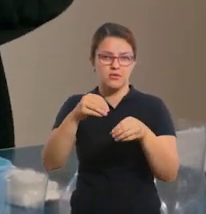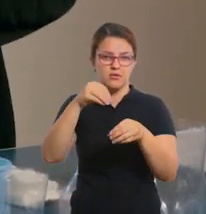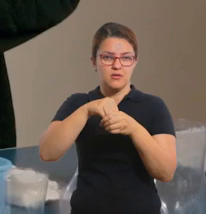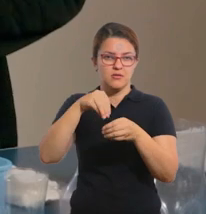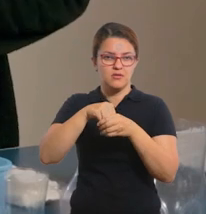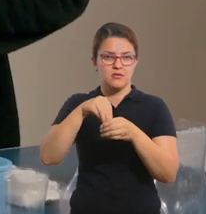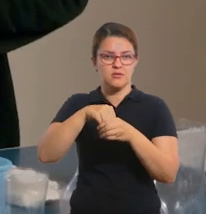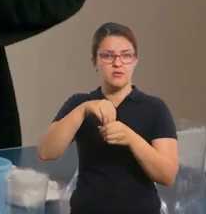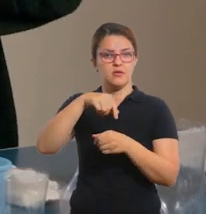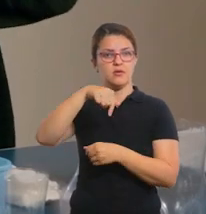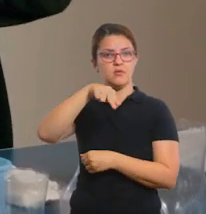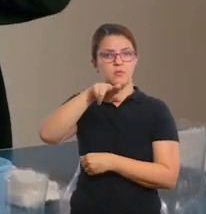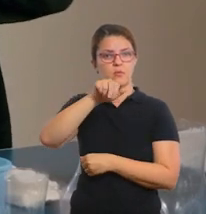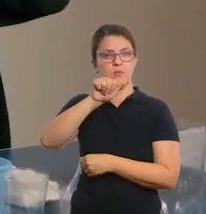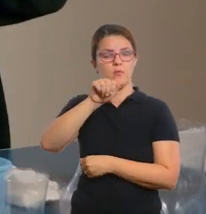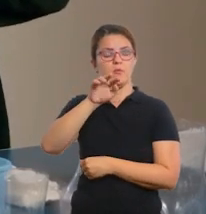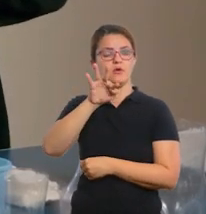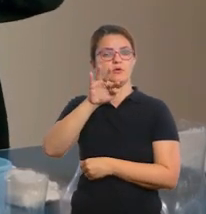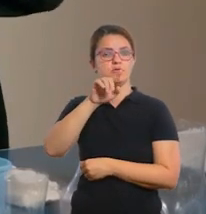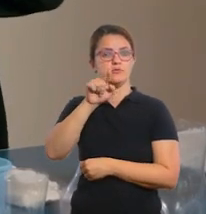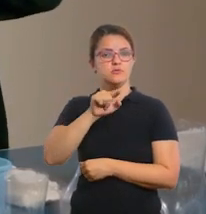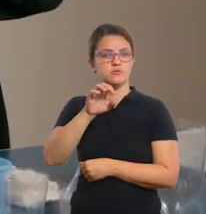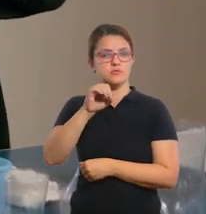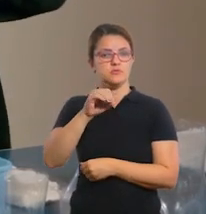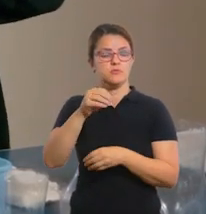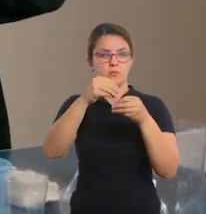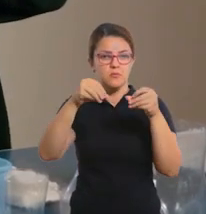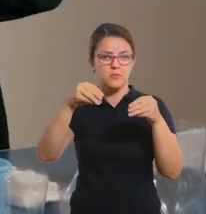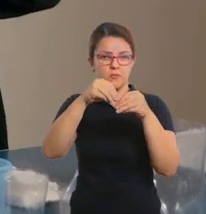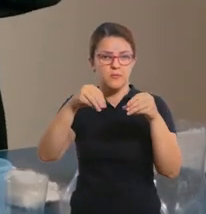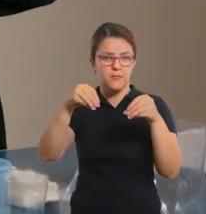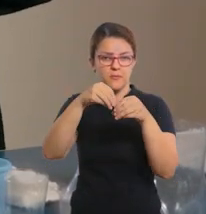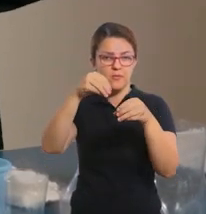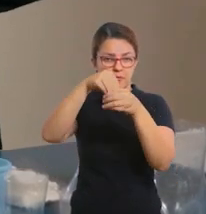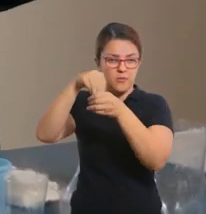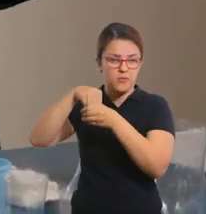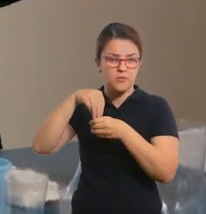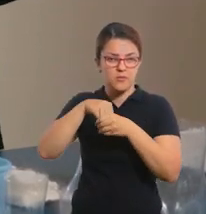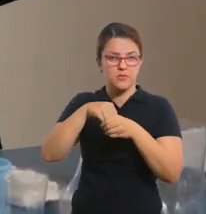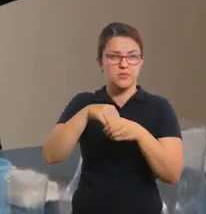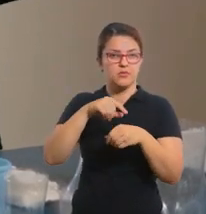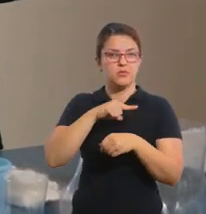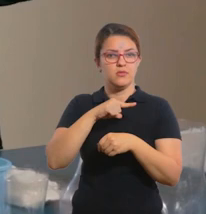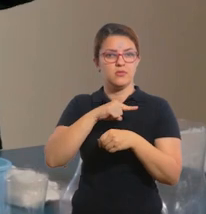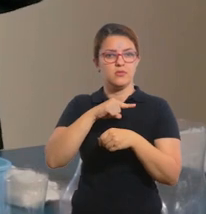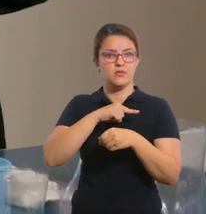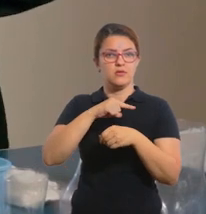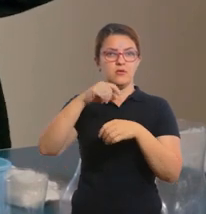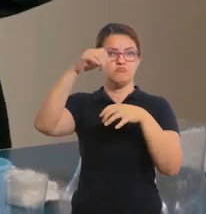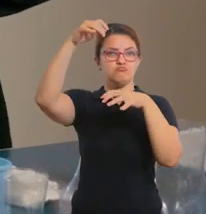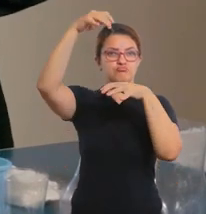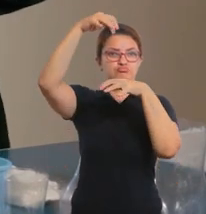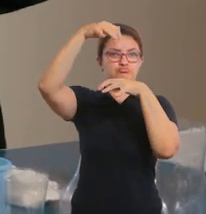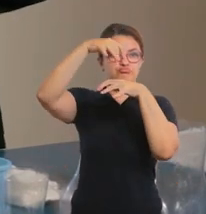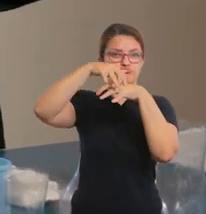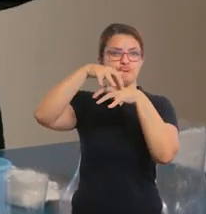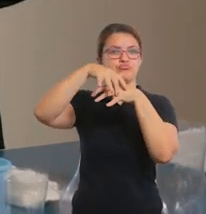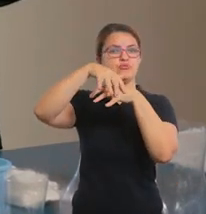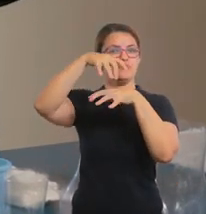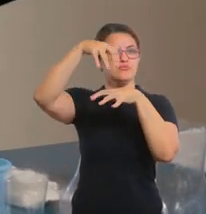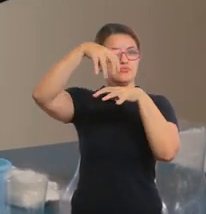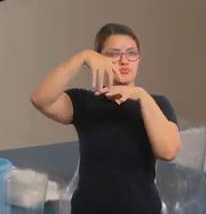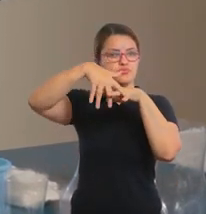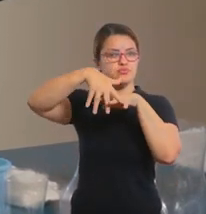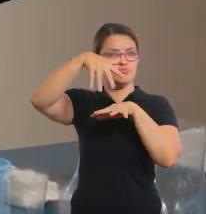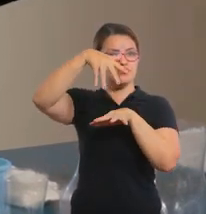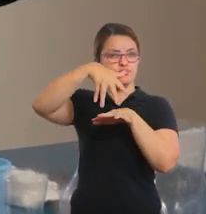por cristais de quartzo e minerais primários. Devido à sua composição, o solo arenoso possui permeabilidade e